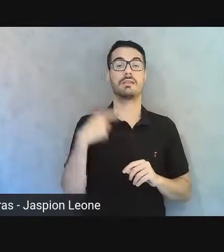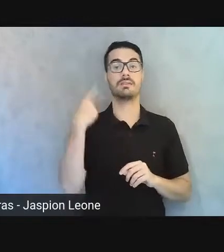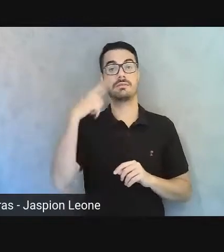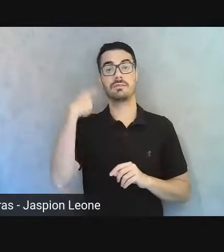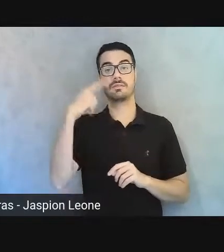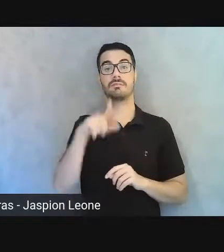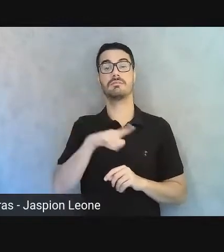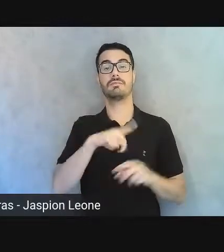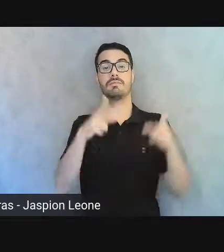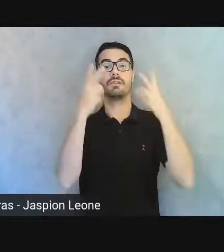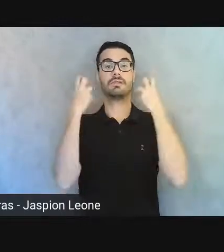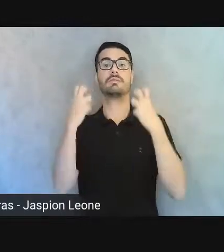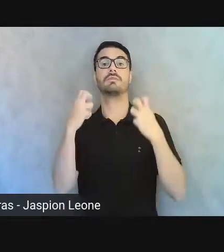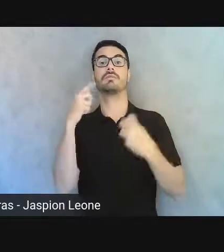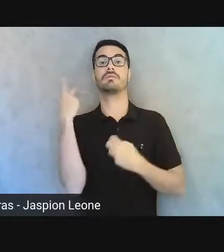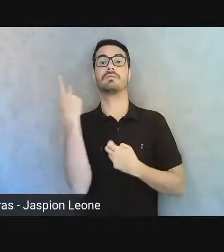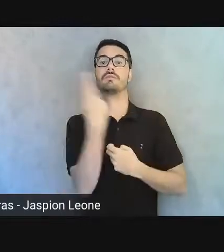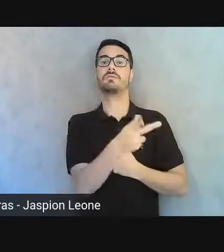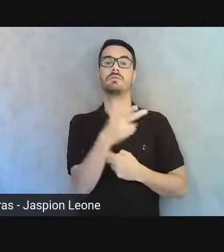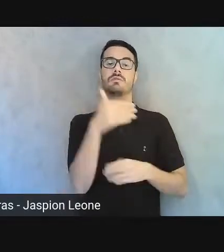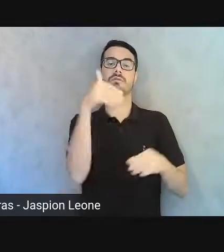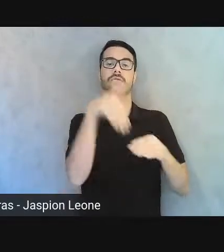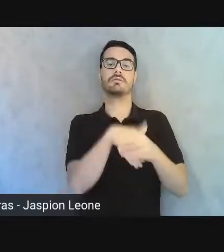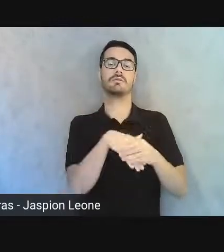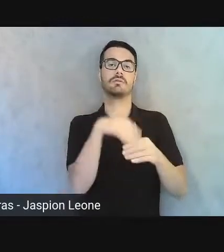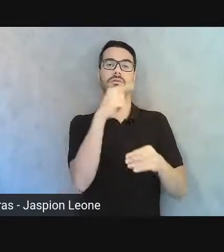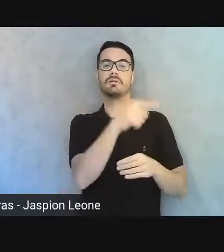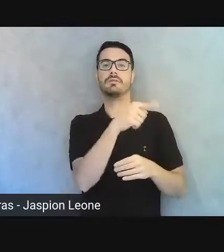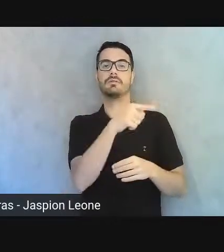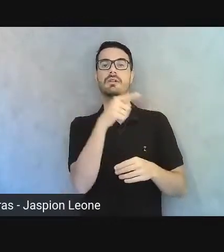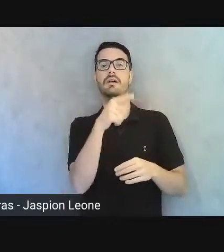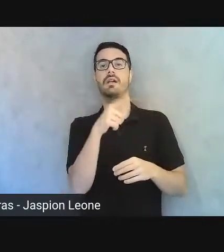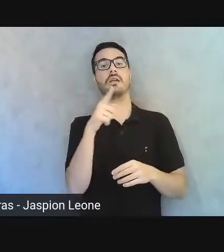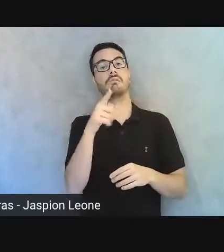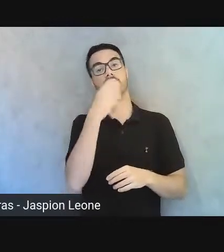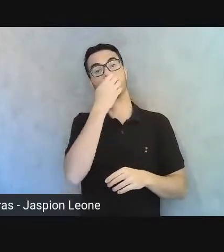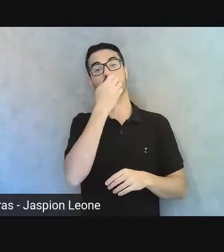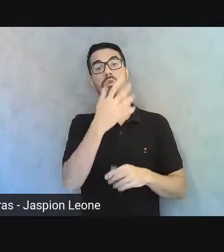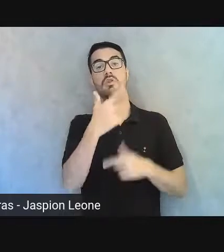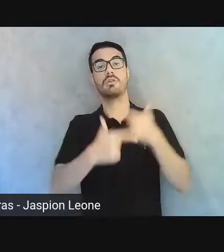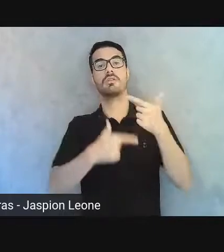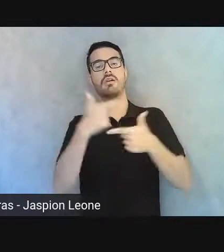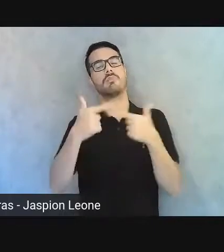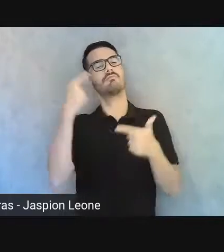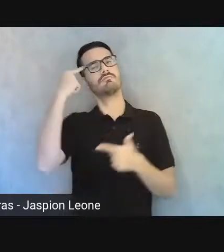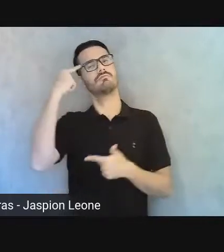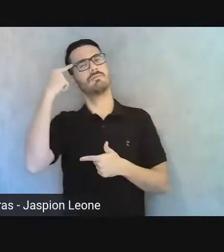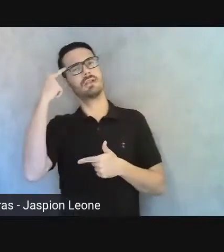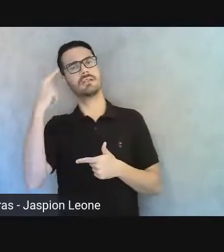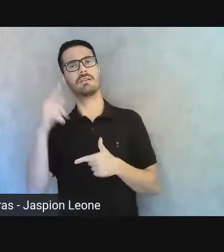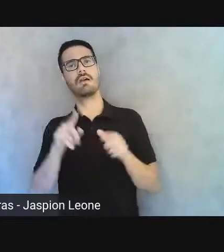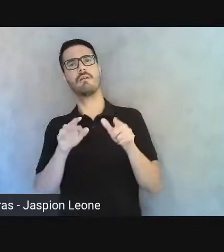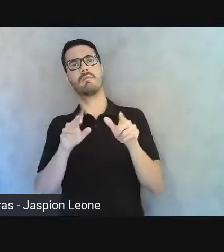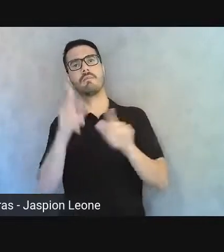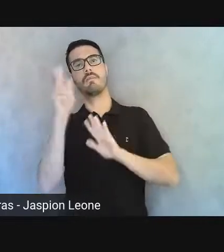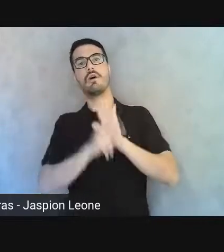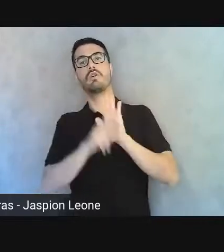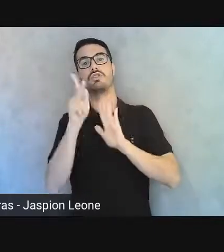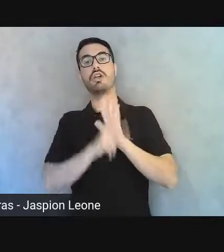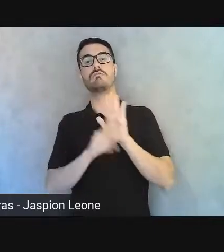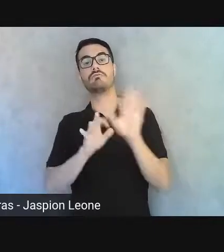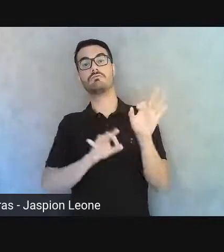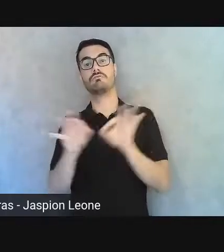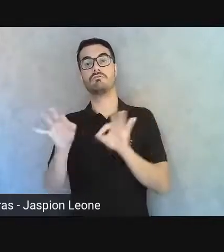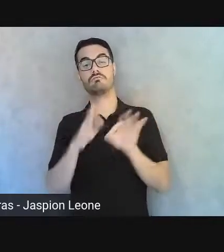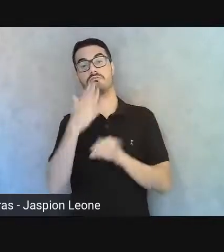eleitorado. E aí a riqueza de trabalhar nesse contexto foi aprimorando ainda mais o projeto. E